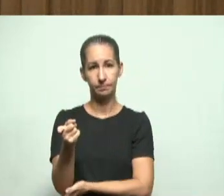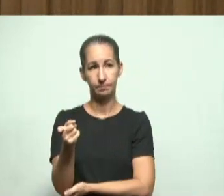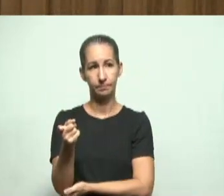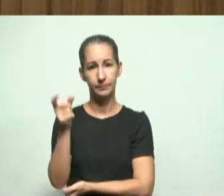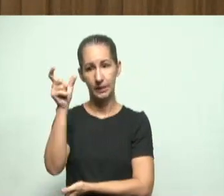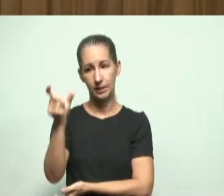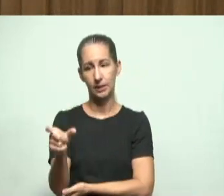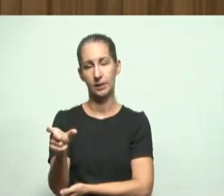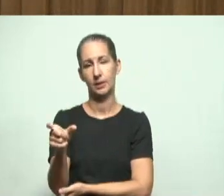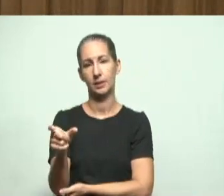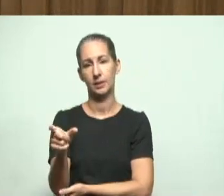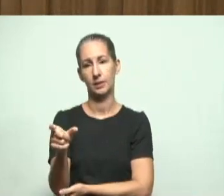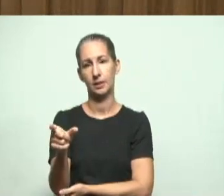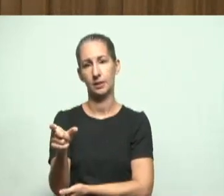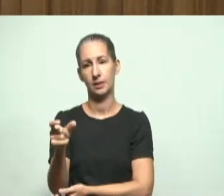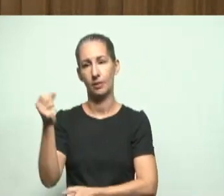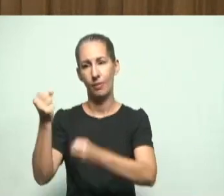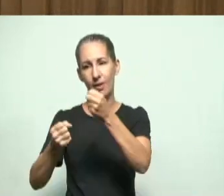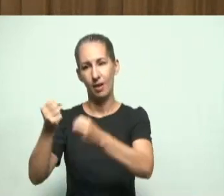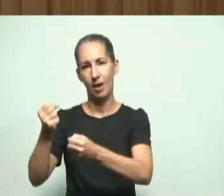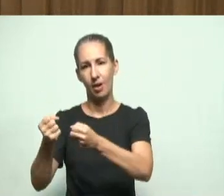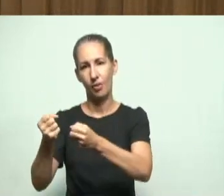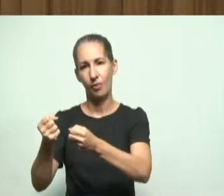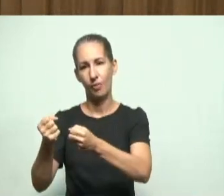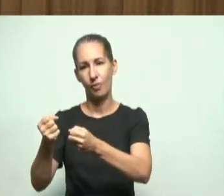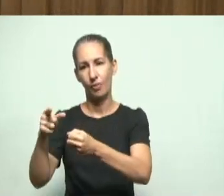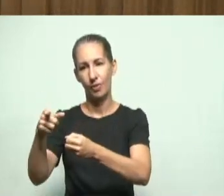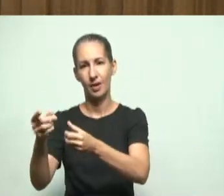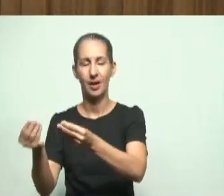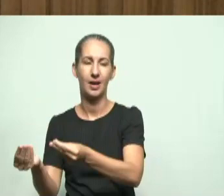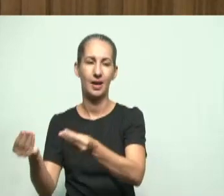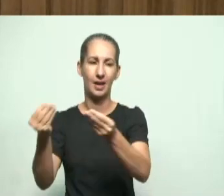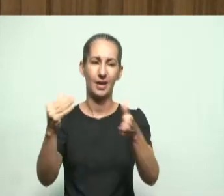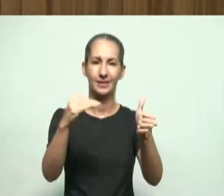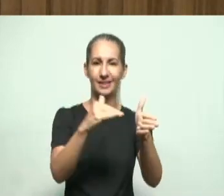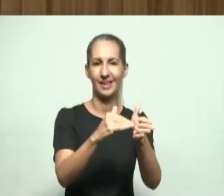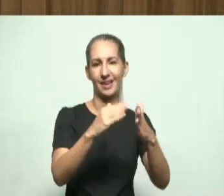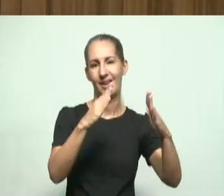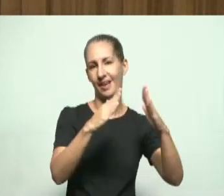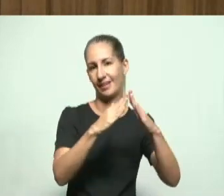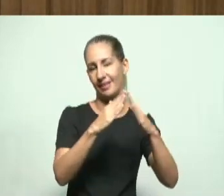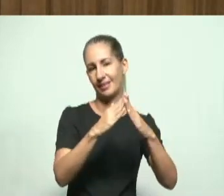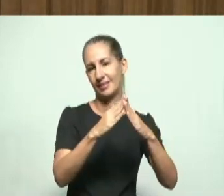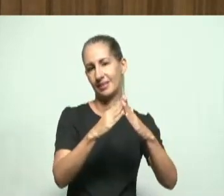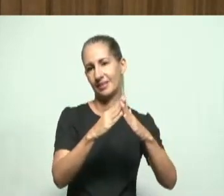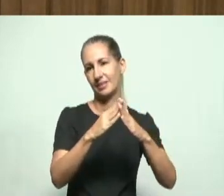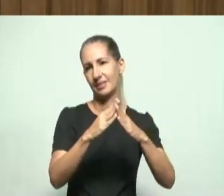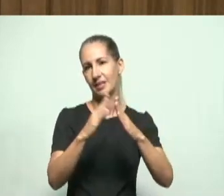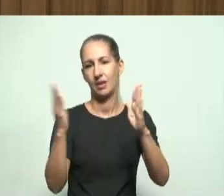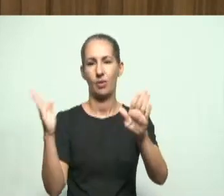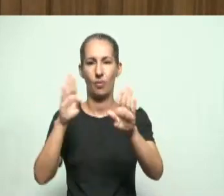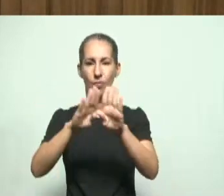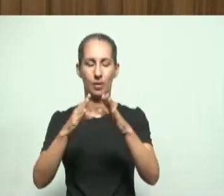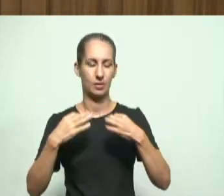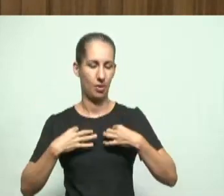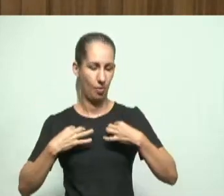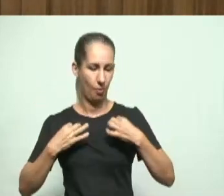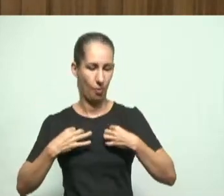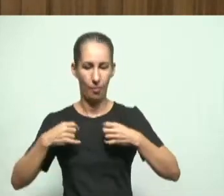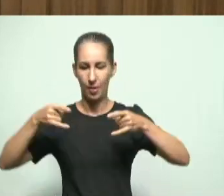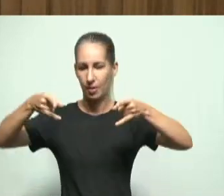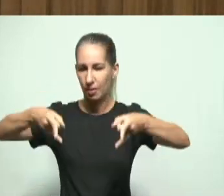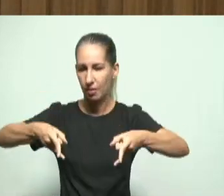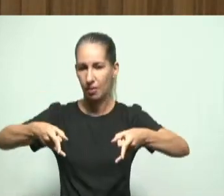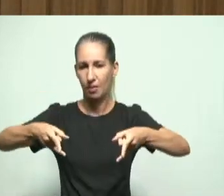ele paga um frete para levar esse produto até a sua residência, seja um guarda-roupa, uma cama,